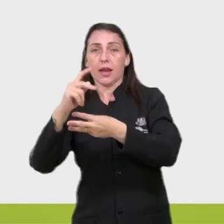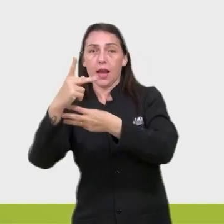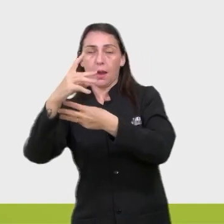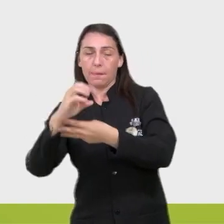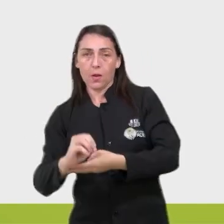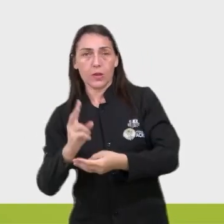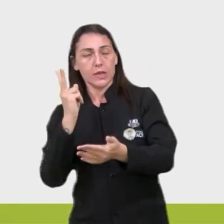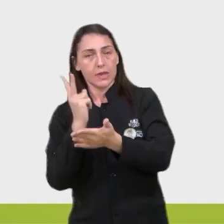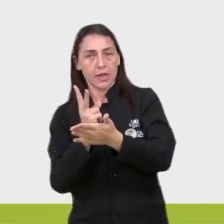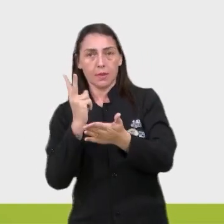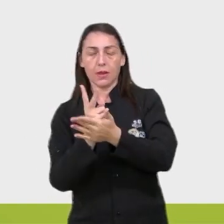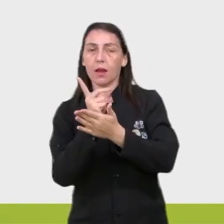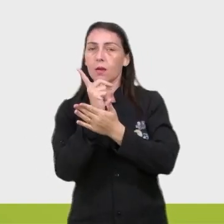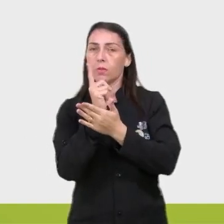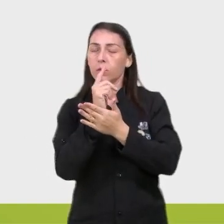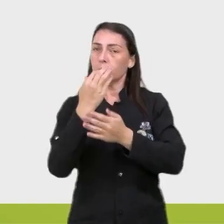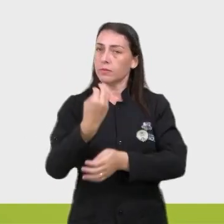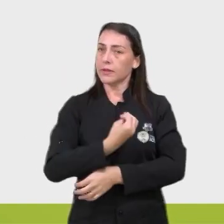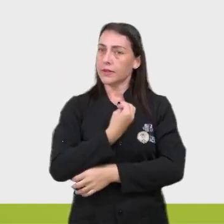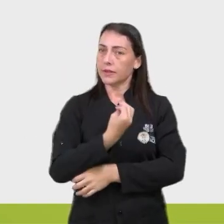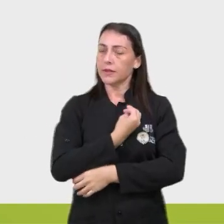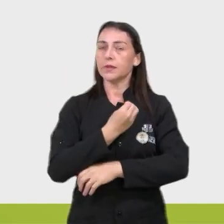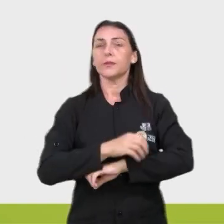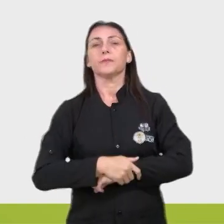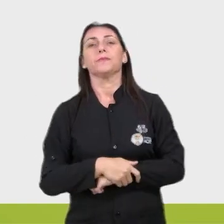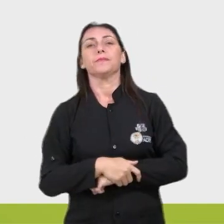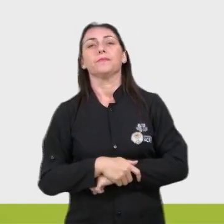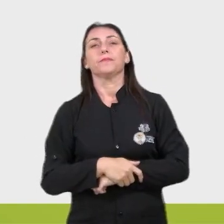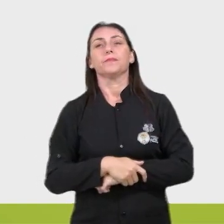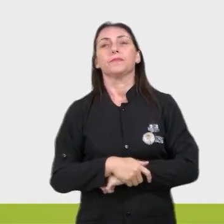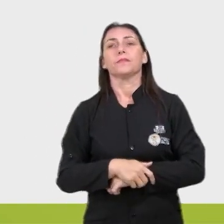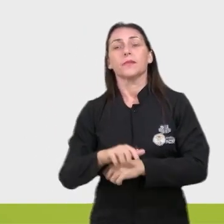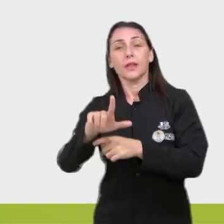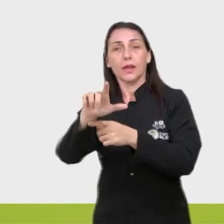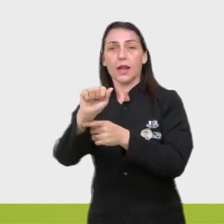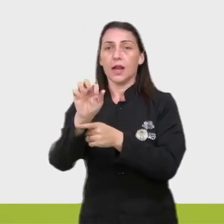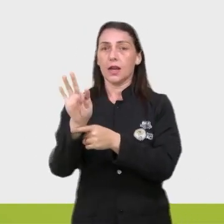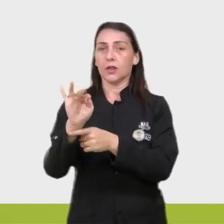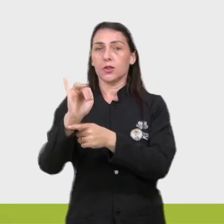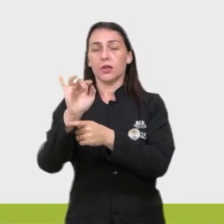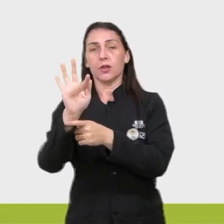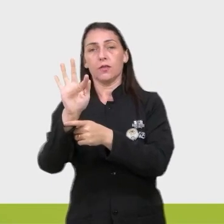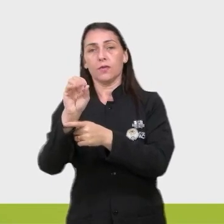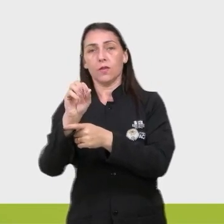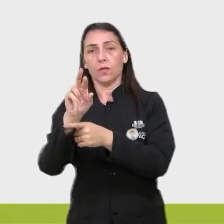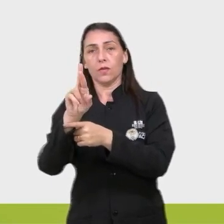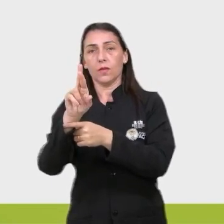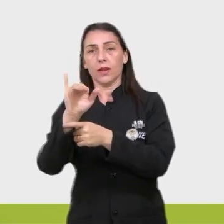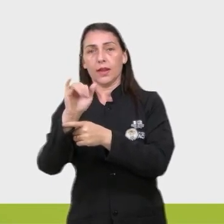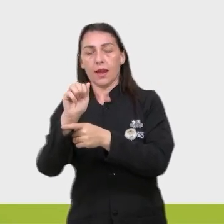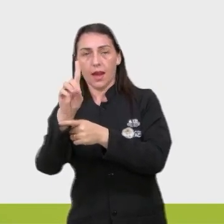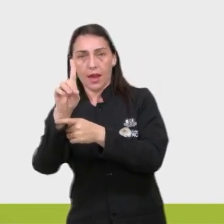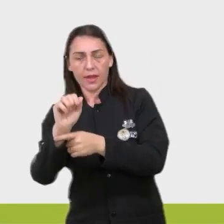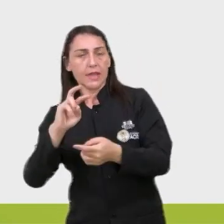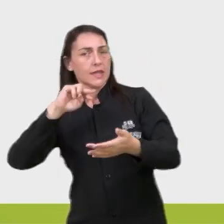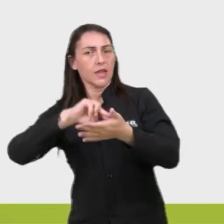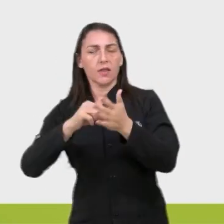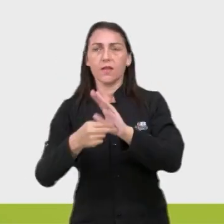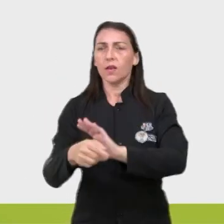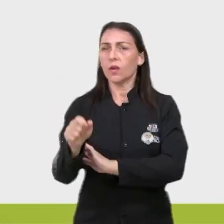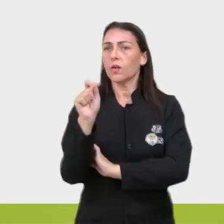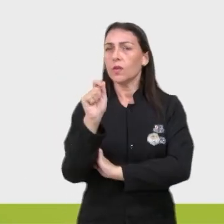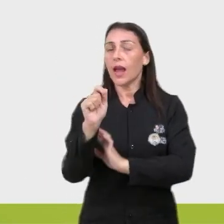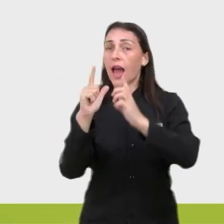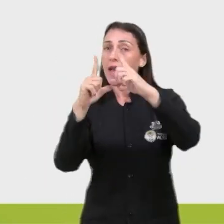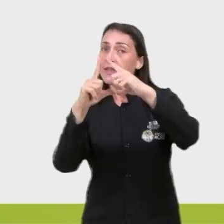que é aquela vegetação que sempre está ali inundada. O latifoliada, que vem aqui após, quer dizer que